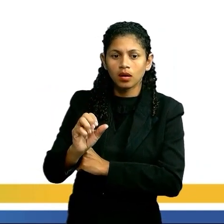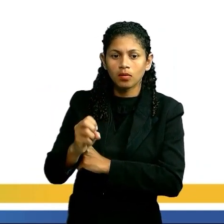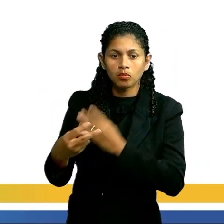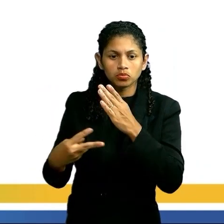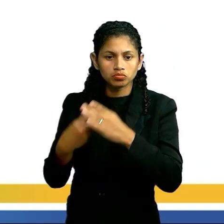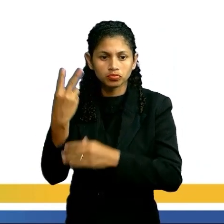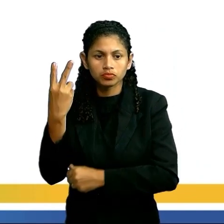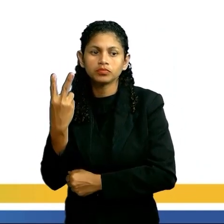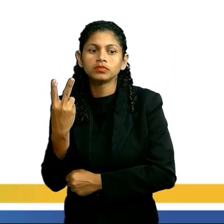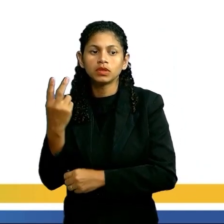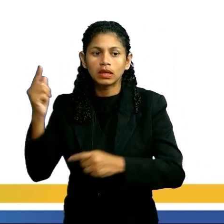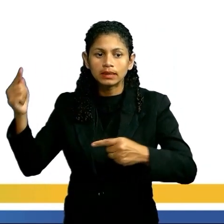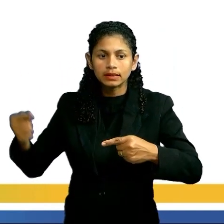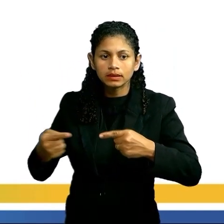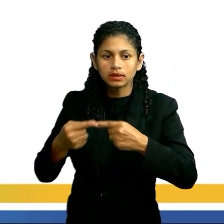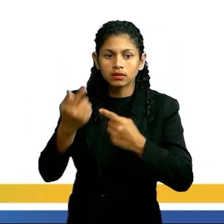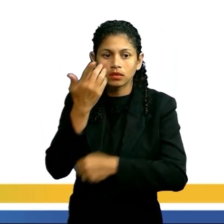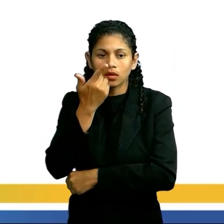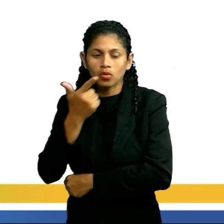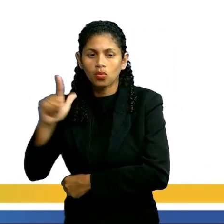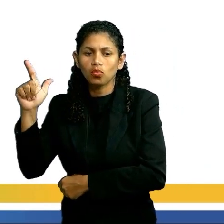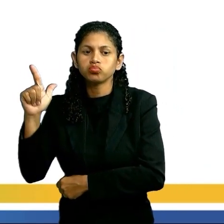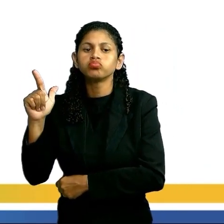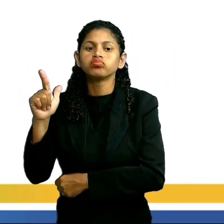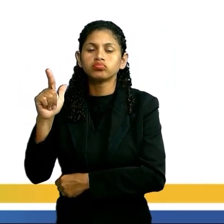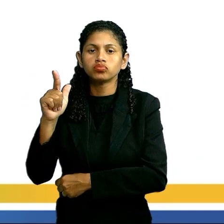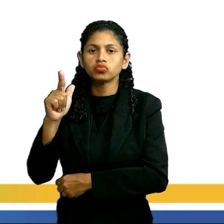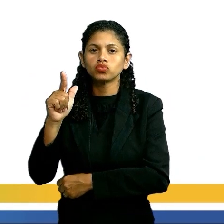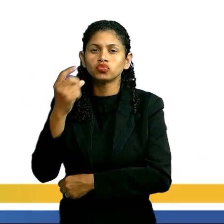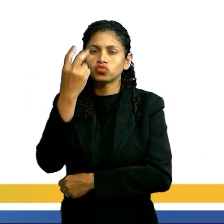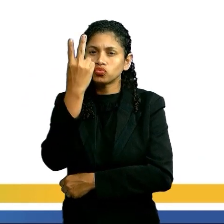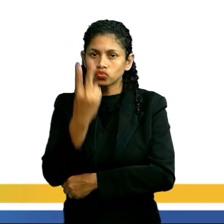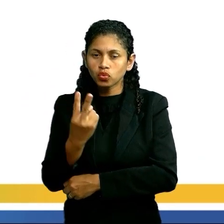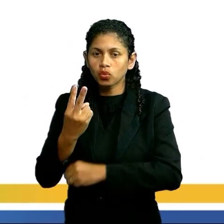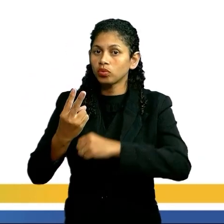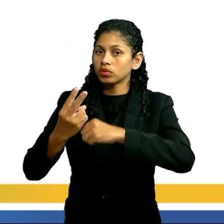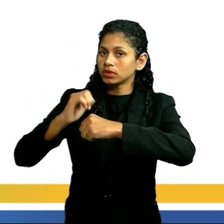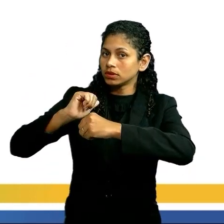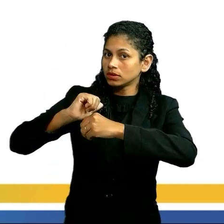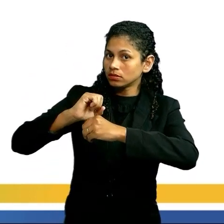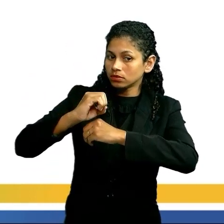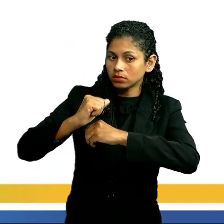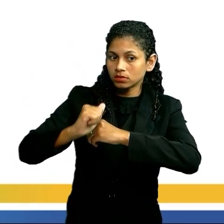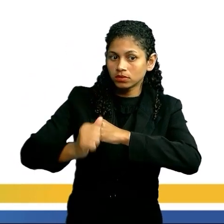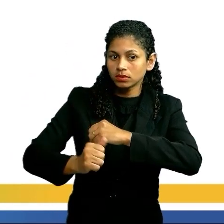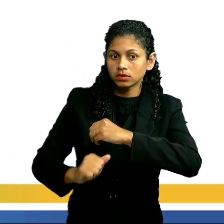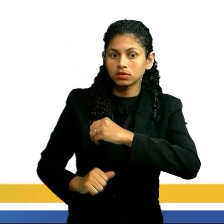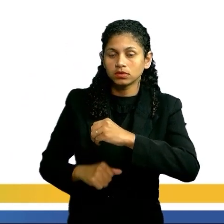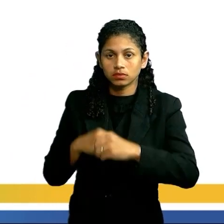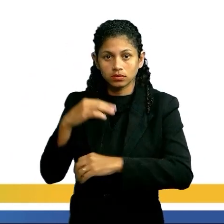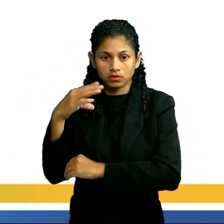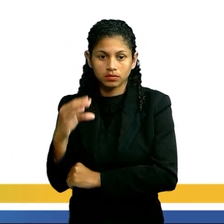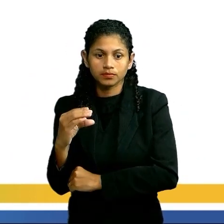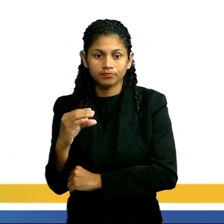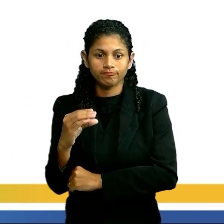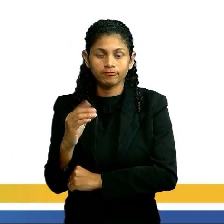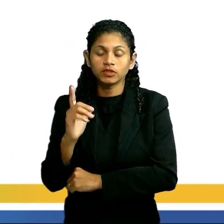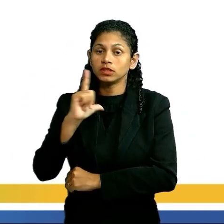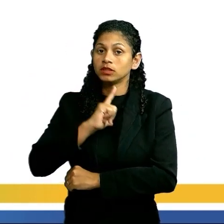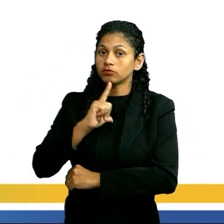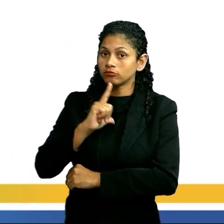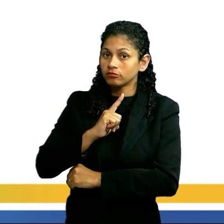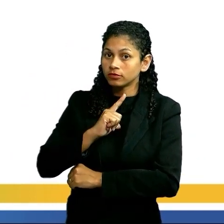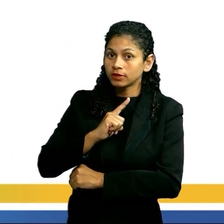sucessivamente, a morfina possui em sua fórmula estrutural. Aí vocês estão vendo ao lado das alternativas a